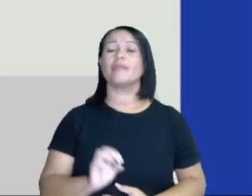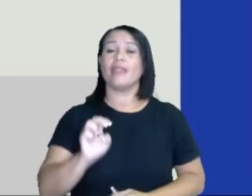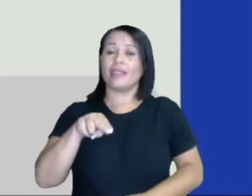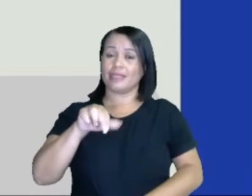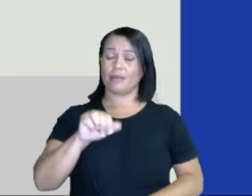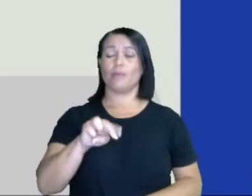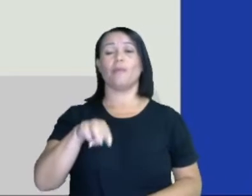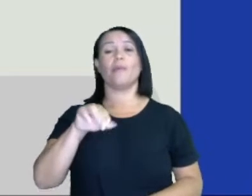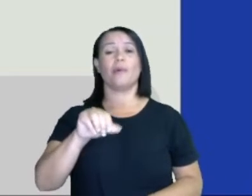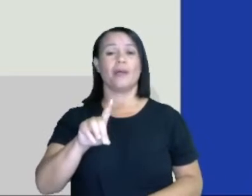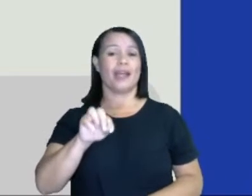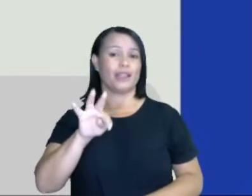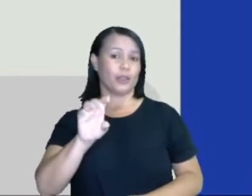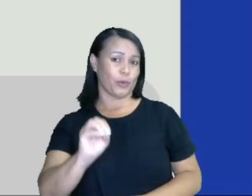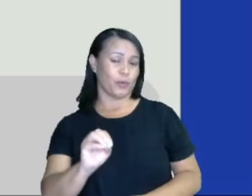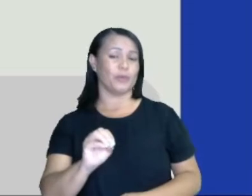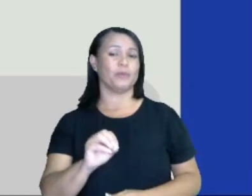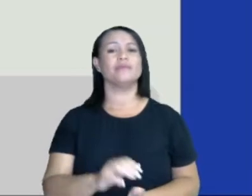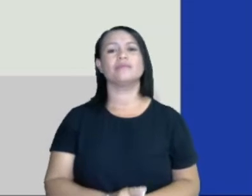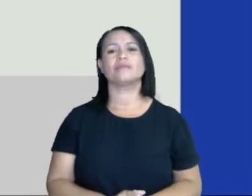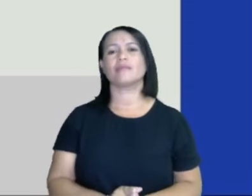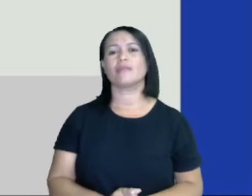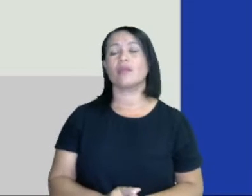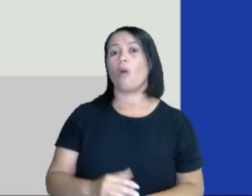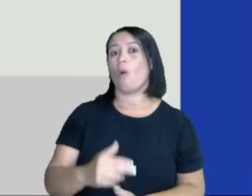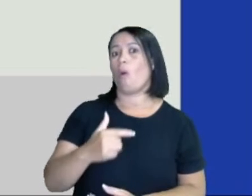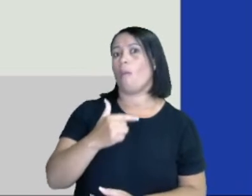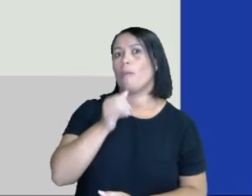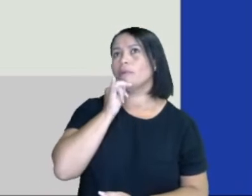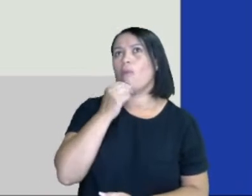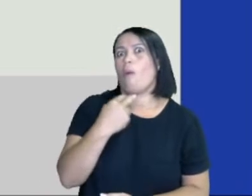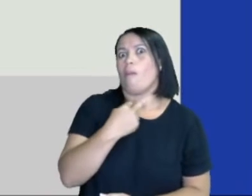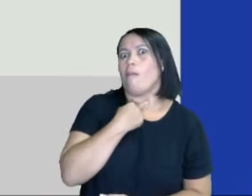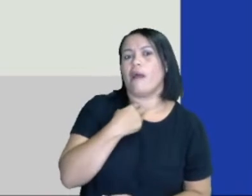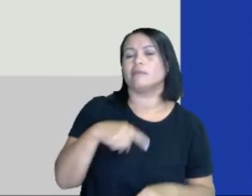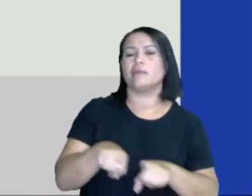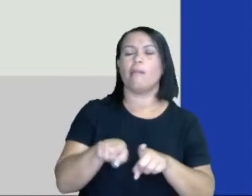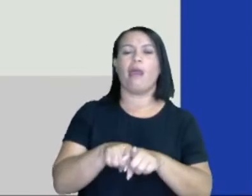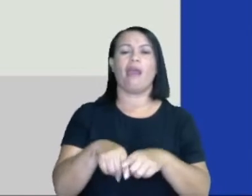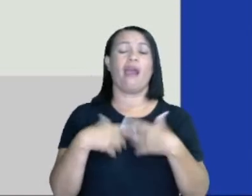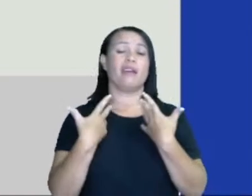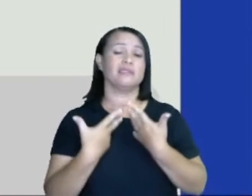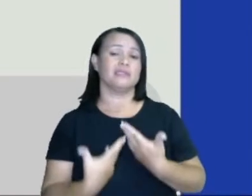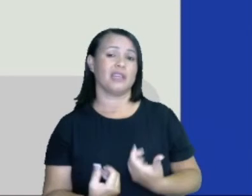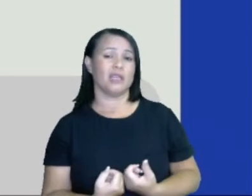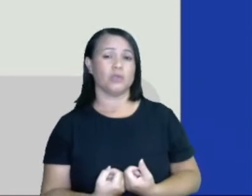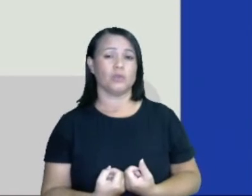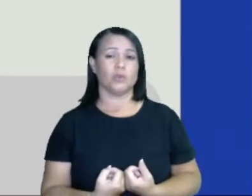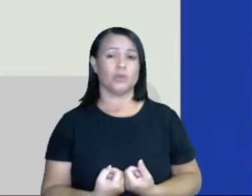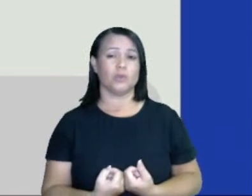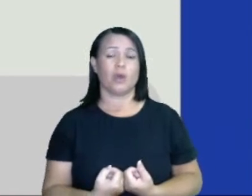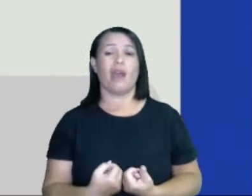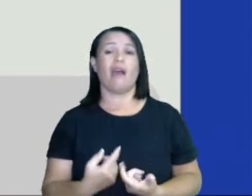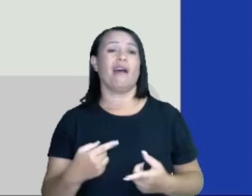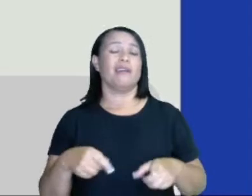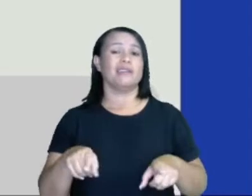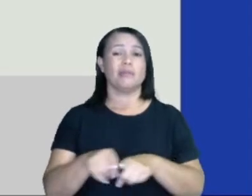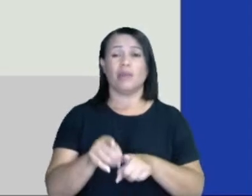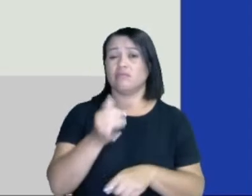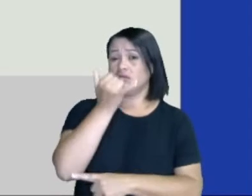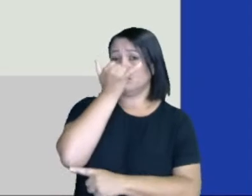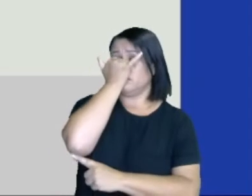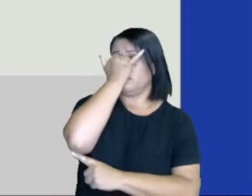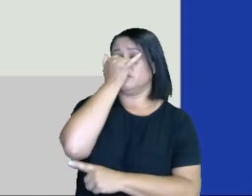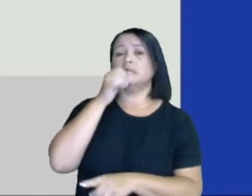Enamorado ou enamorada, ocupado, avergonçado, decepcionado,